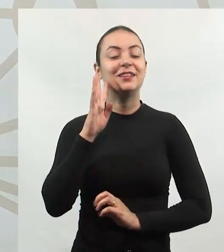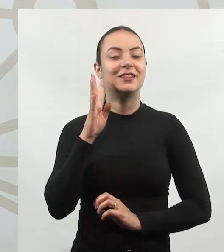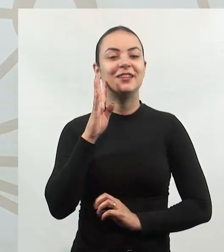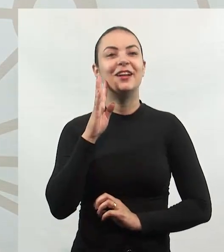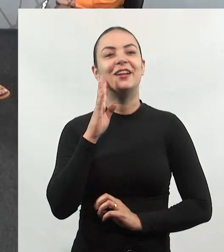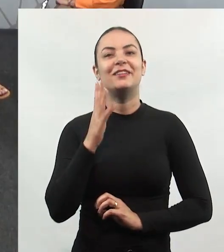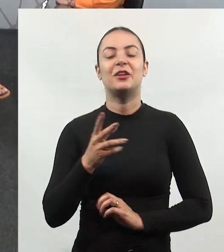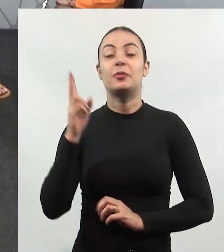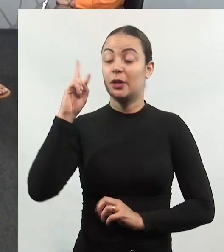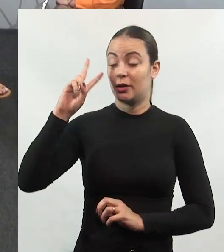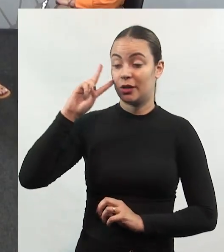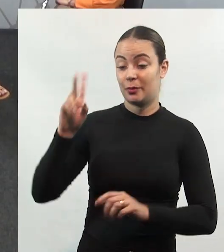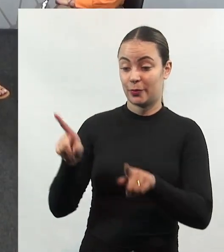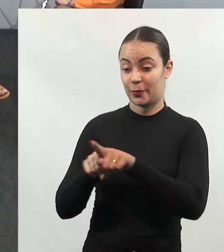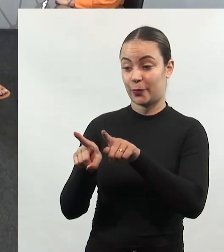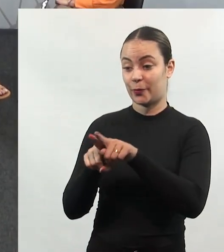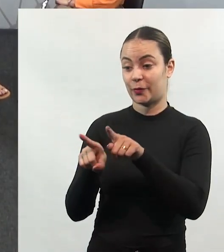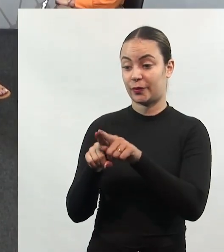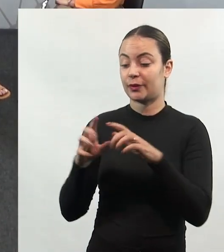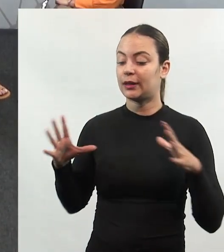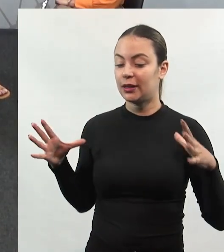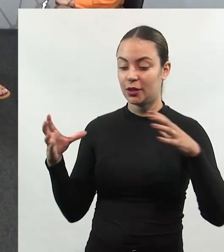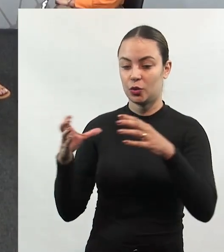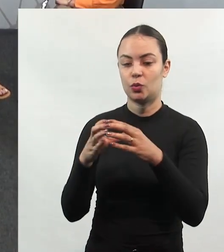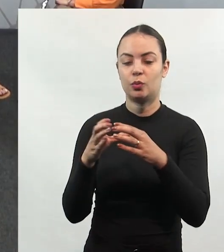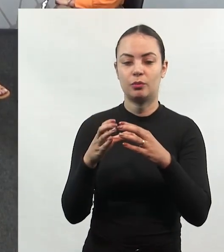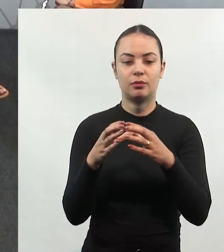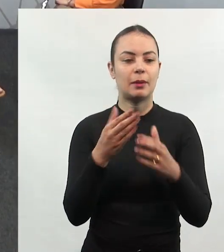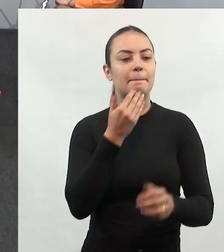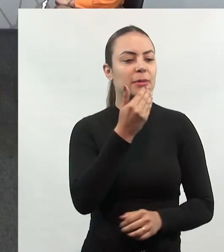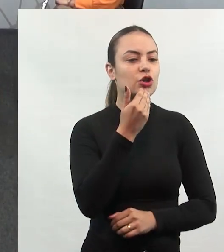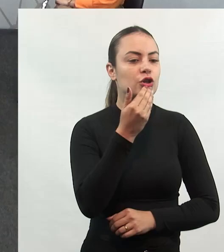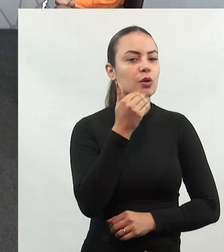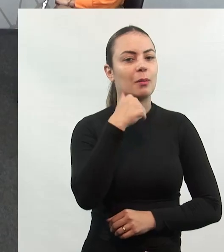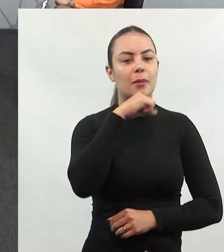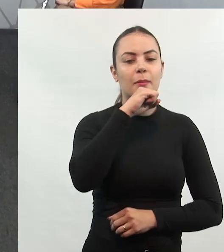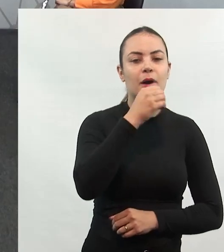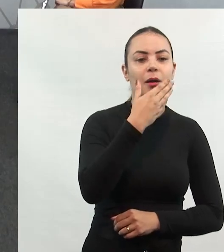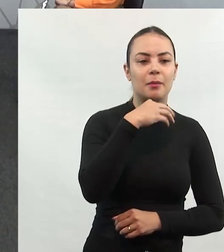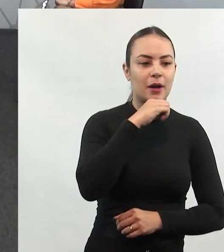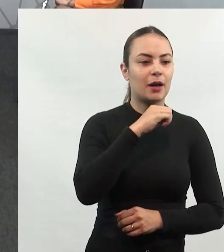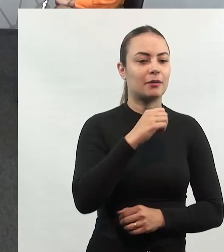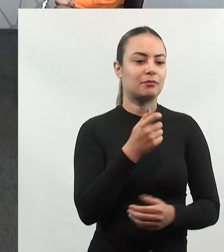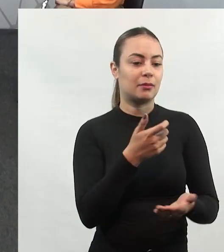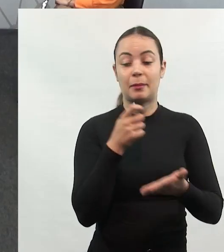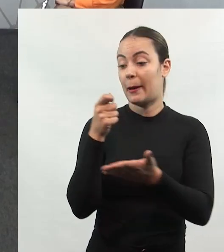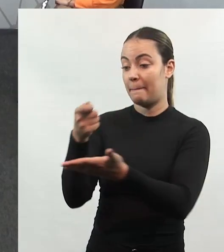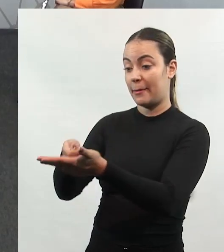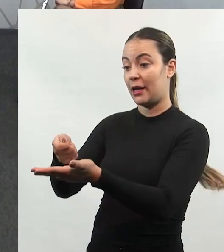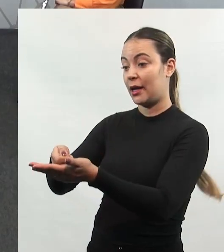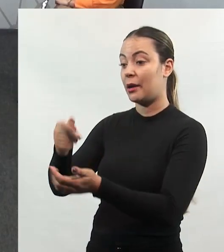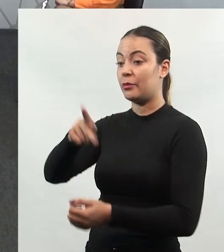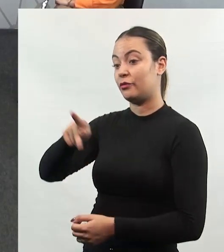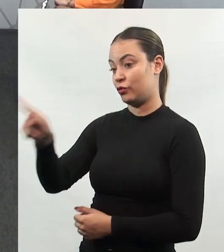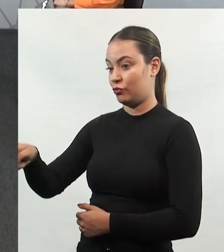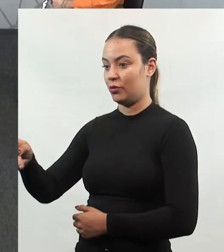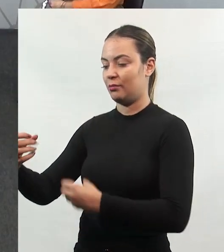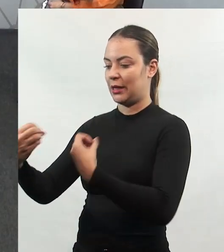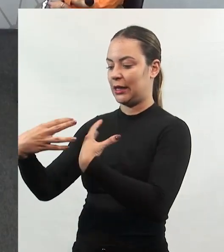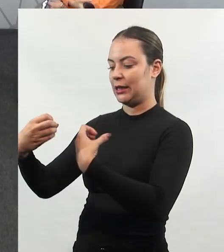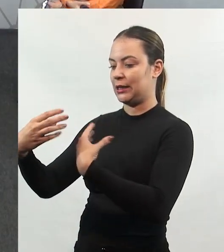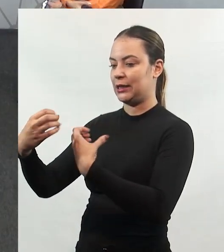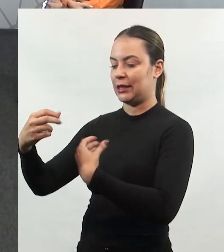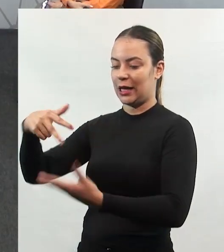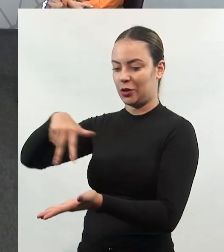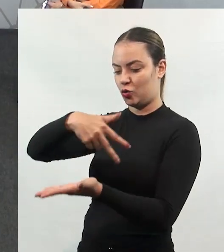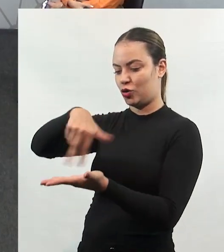vocês fizeram eu lembrar agora que esse ano, de 94 a 96, também tinha o grupo das meninas que dançavam